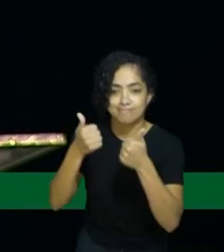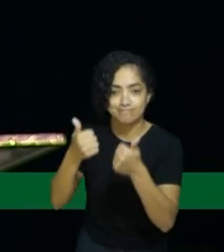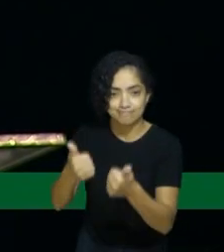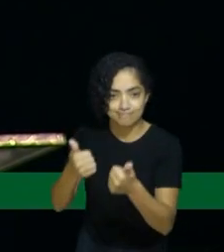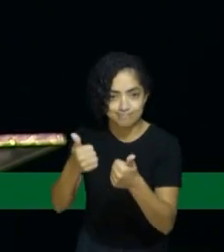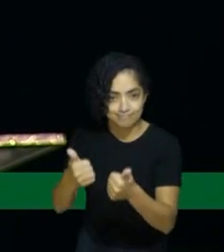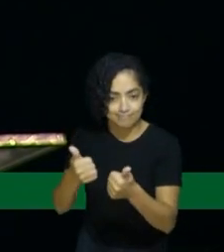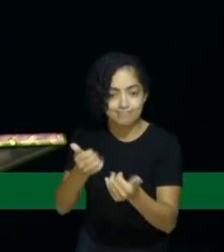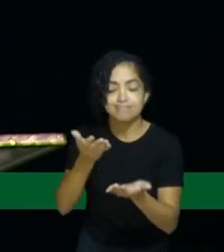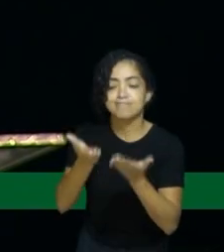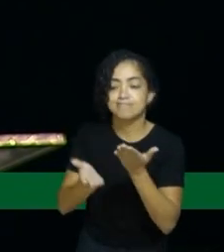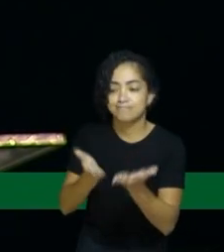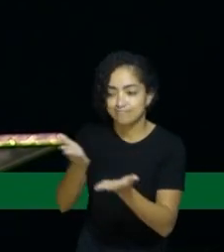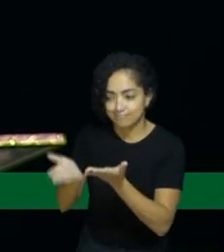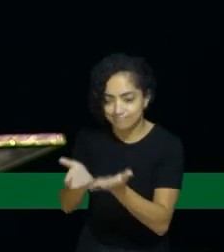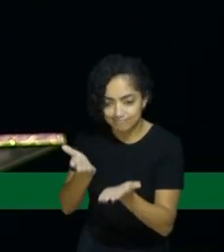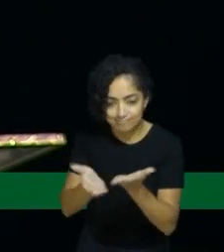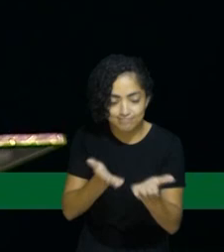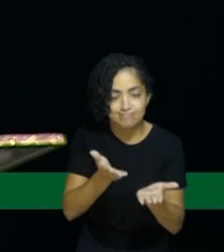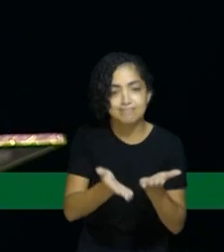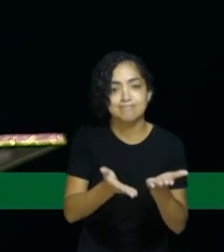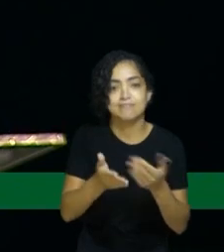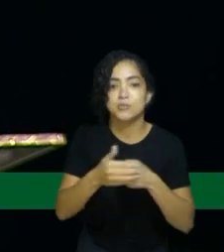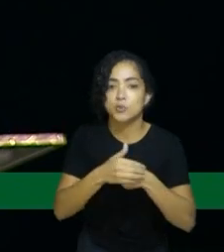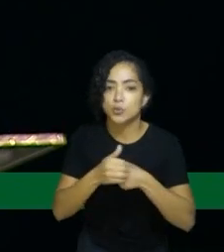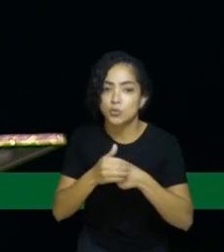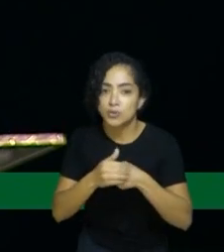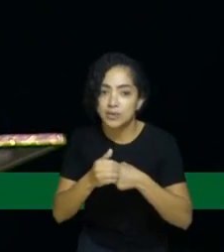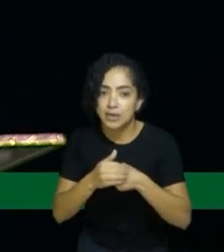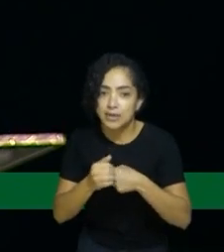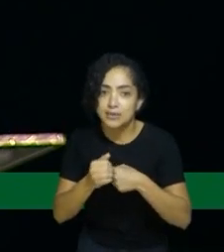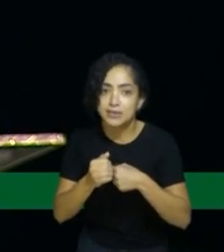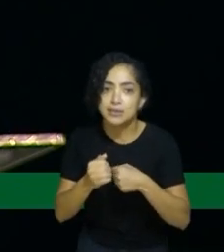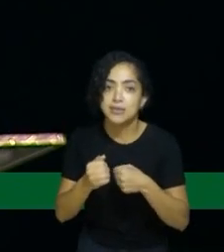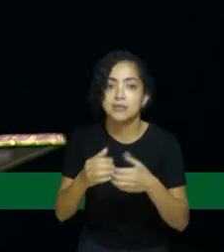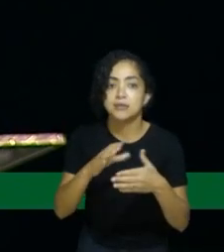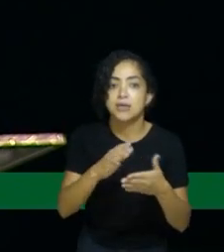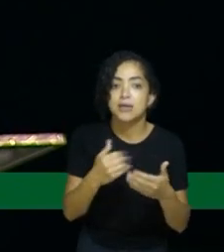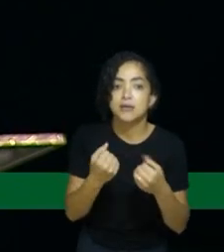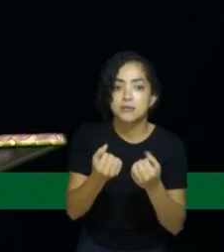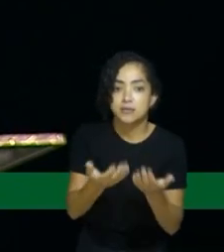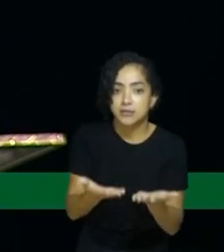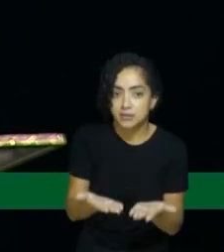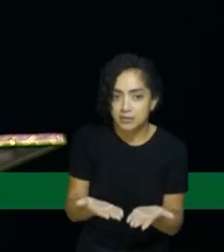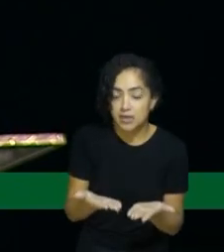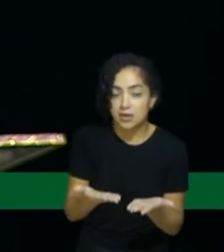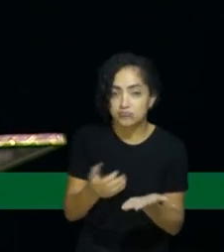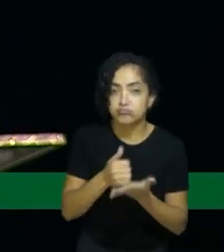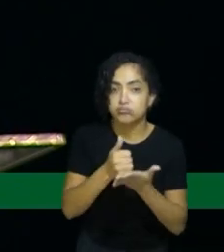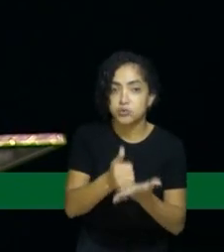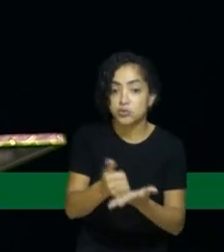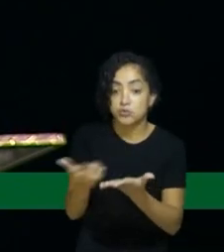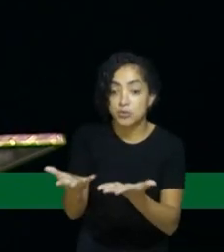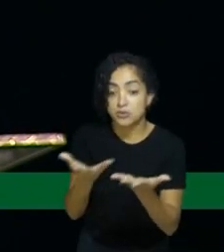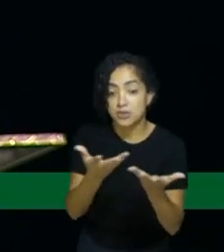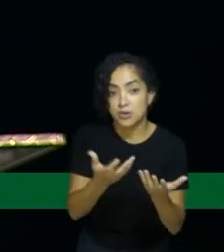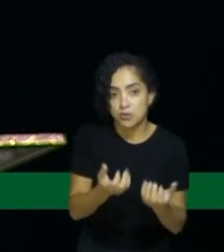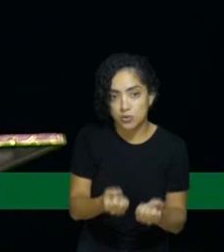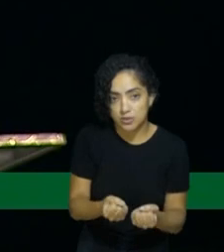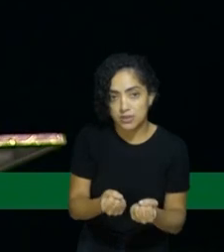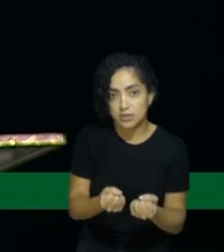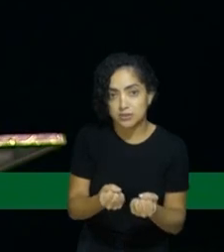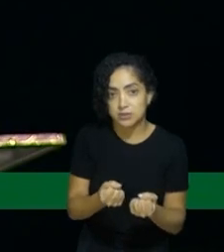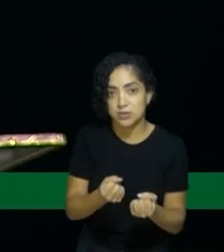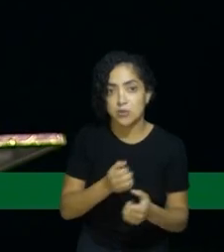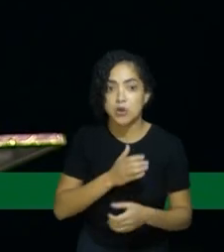melhor atendimento sempre com carinho das mãos estendidas e disposta a colher porque temos um